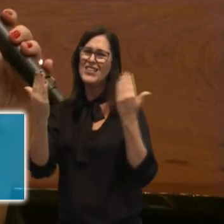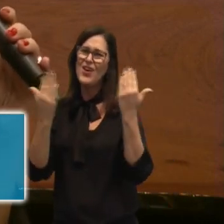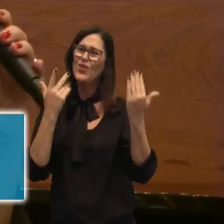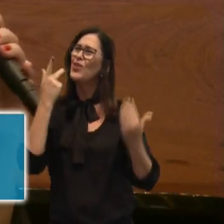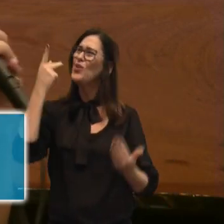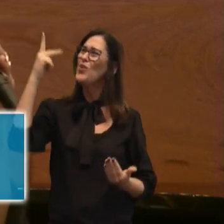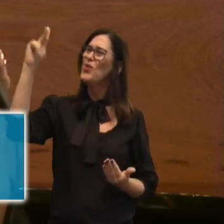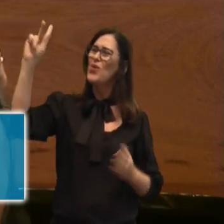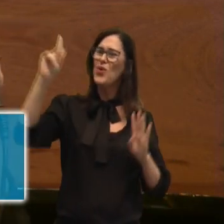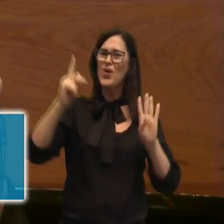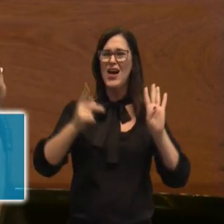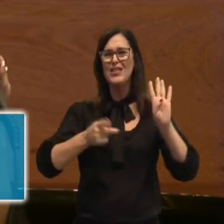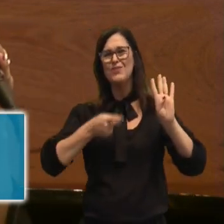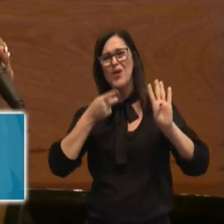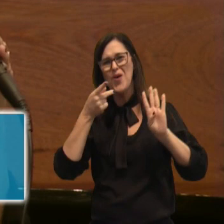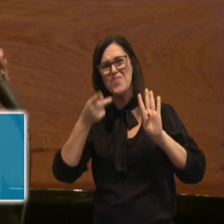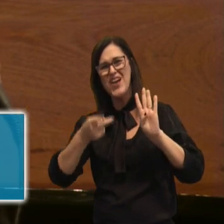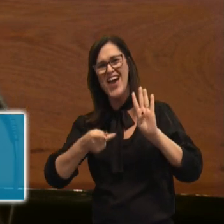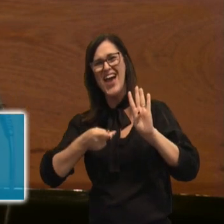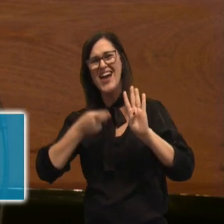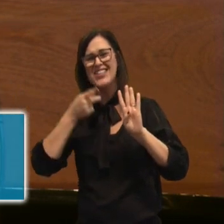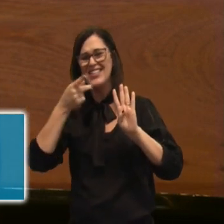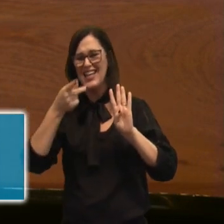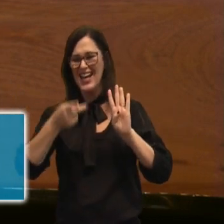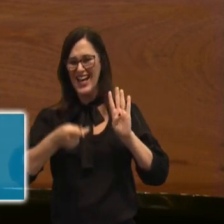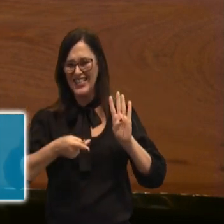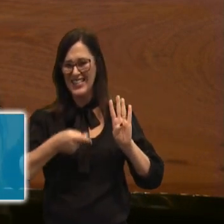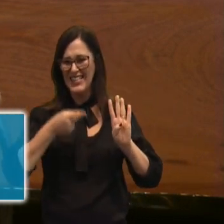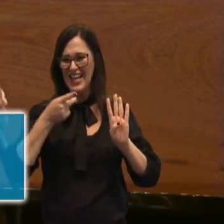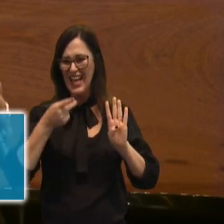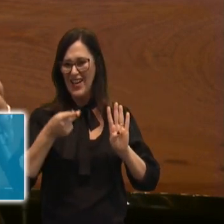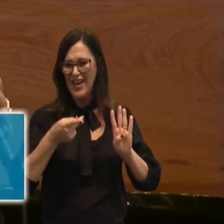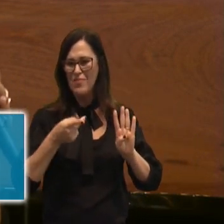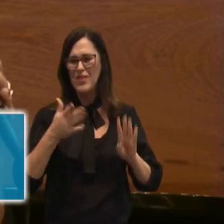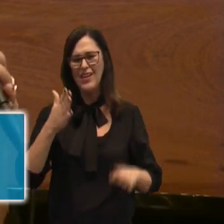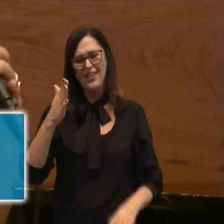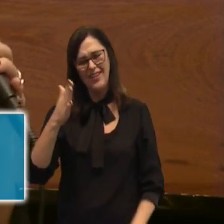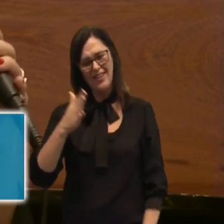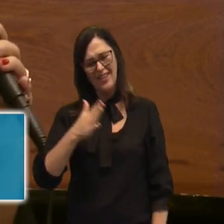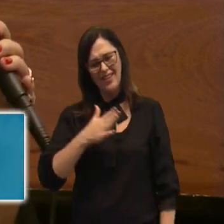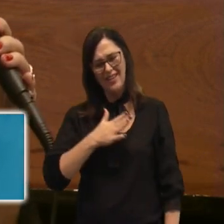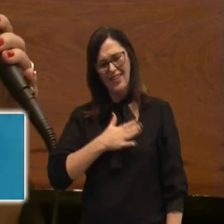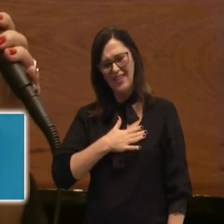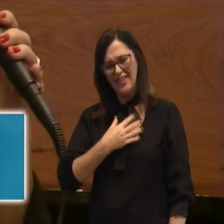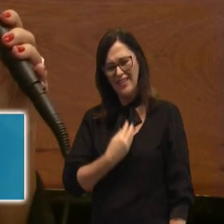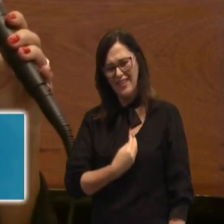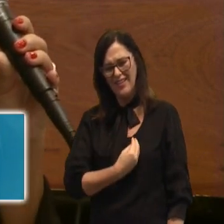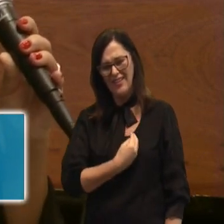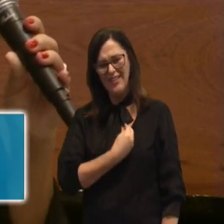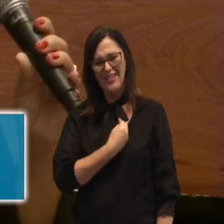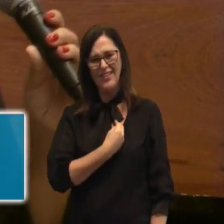Incomparáveis são tuas promessas pra mim.